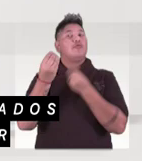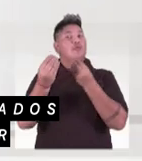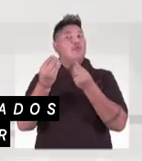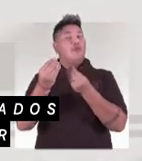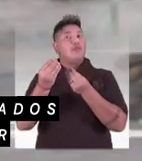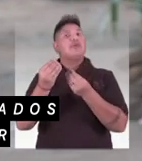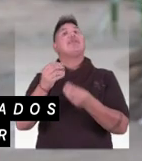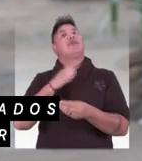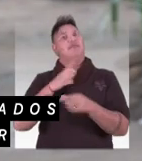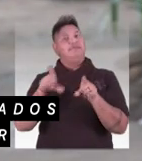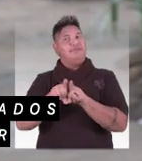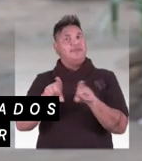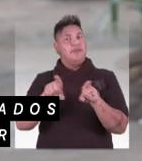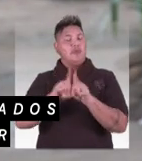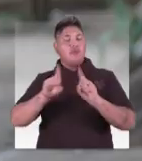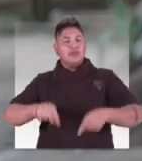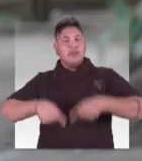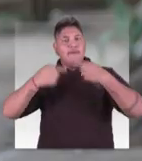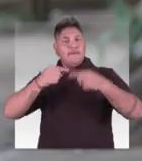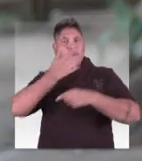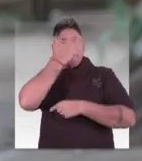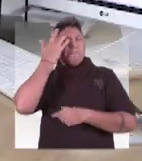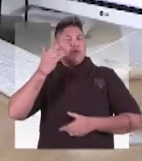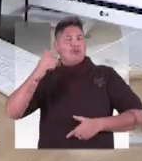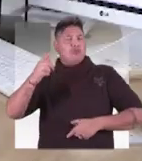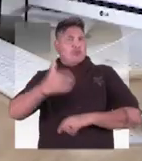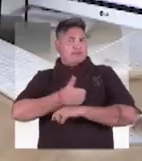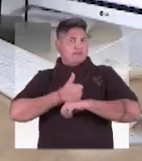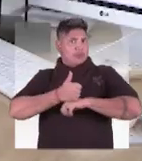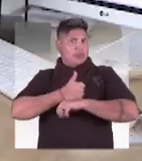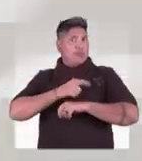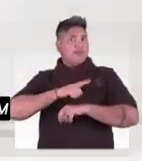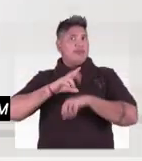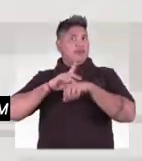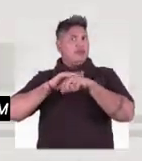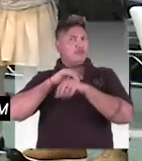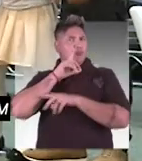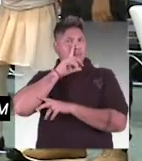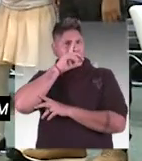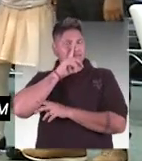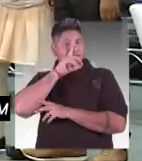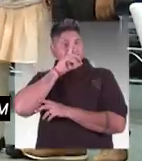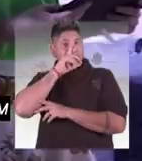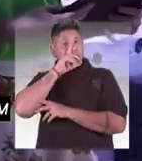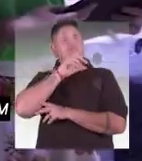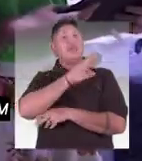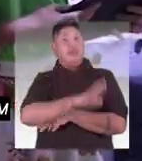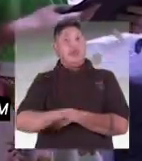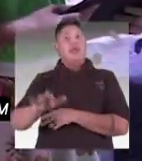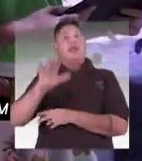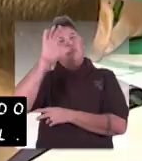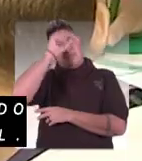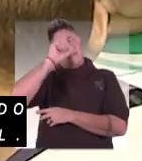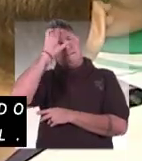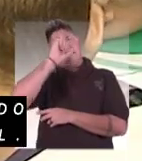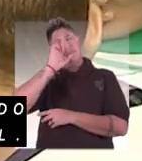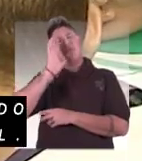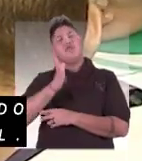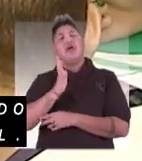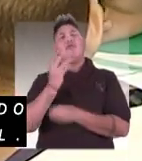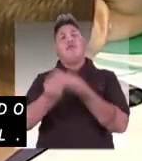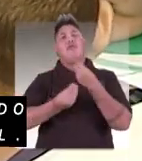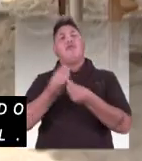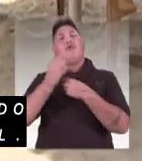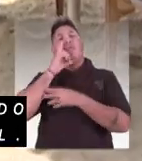mais, os desafios enfrentados pelo trabalhador que possui doenças graves. Crianças aprendem desde cedo sobre